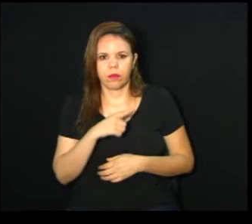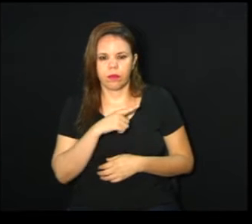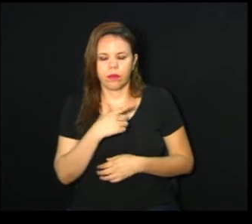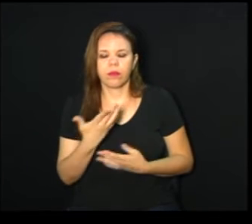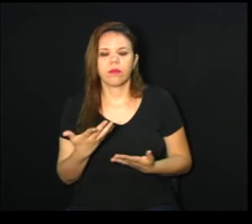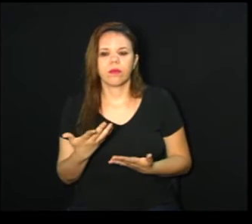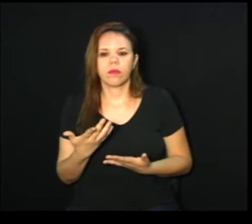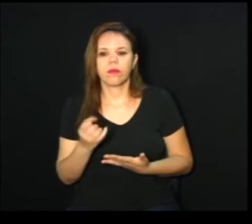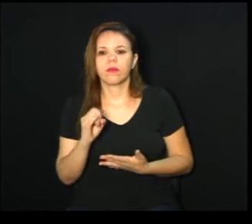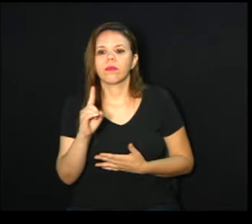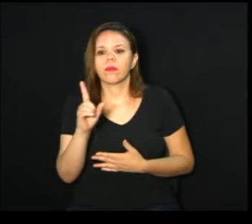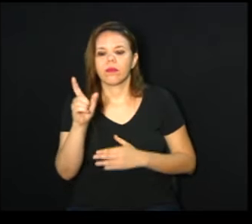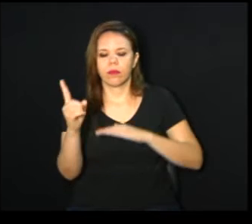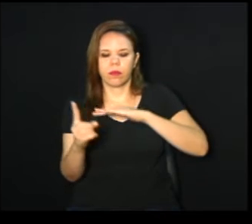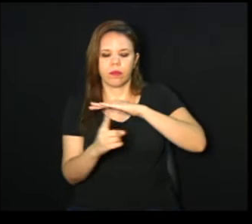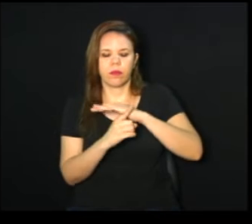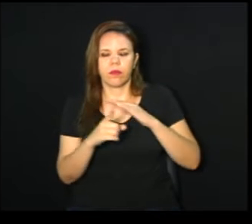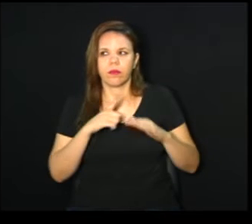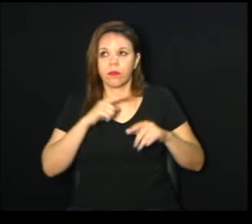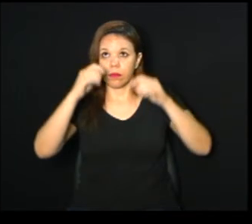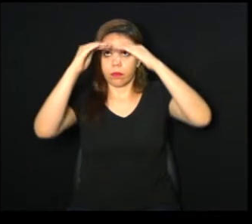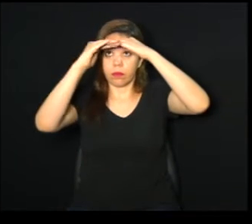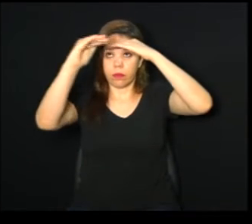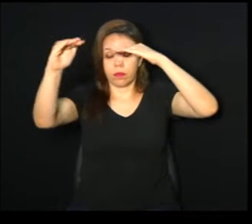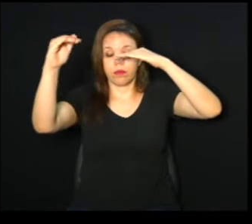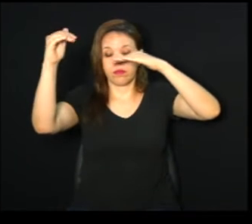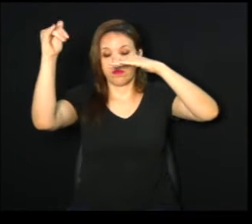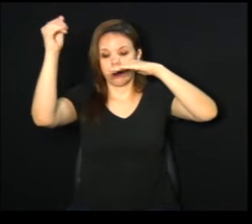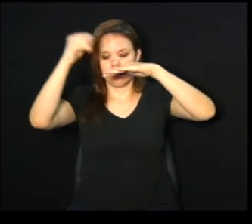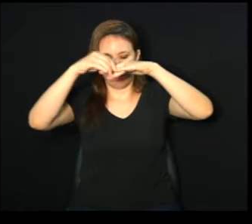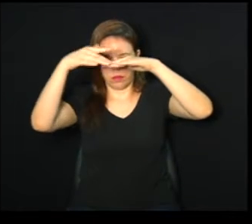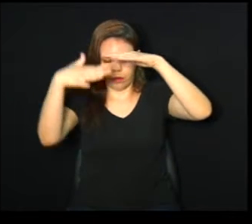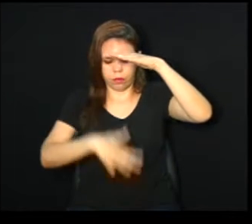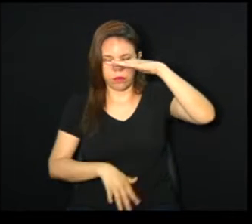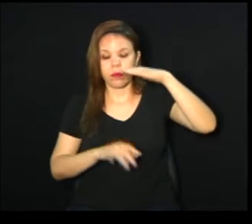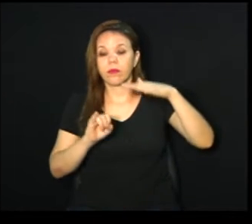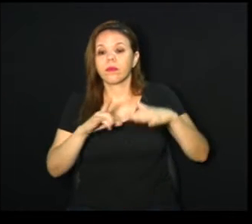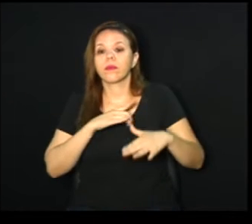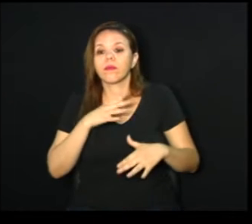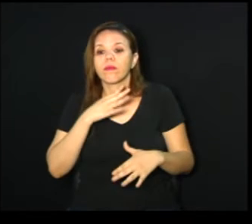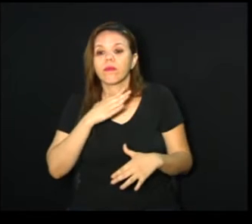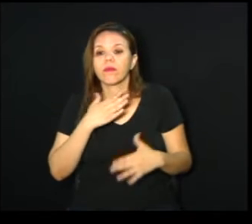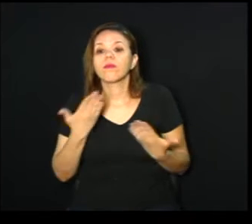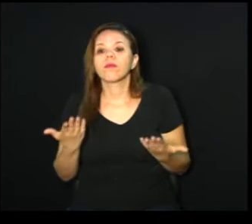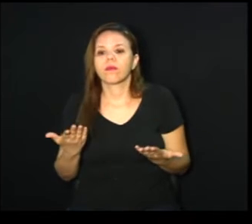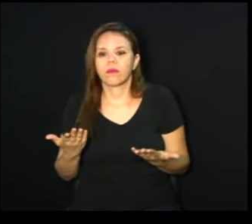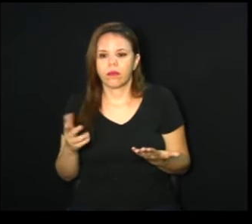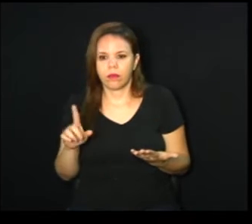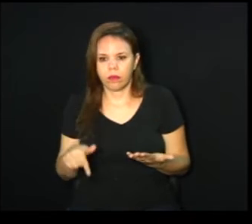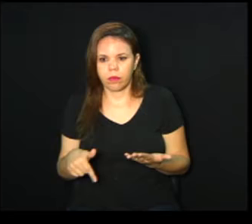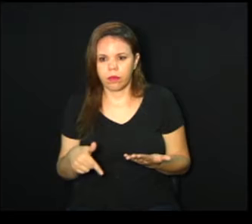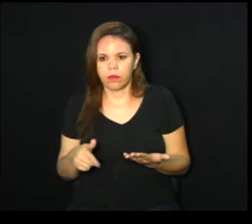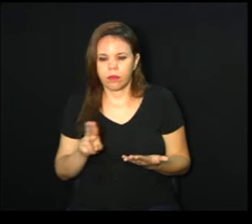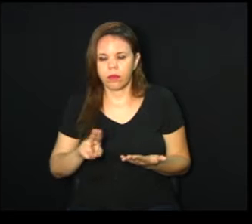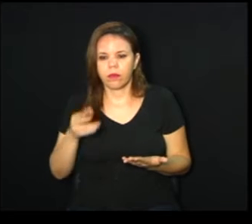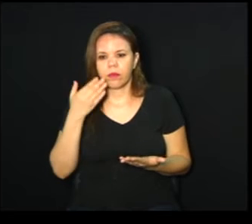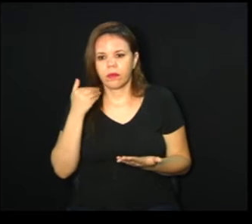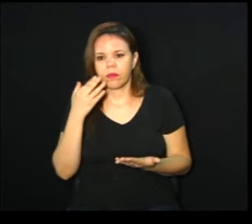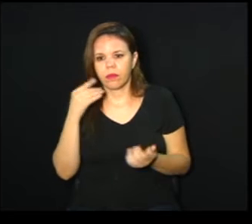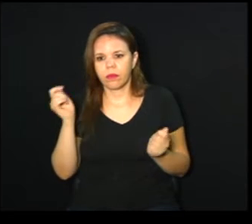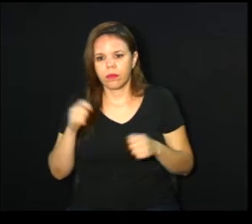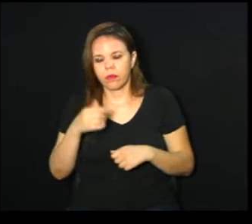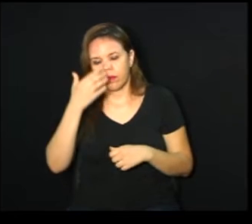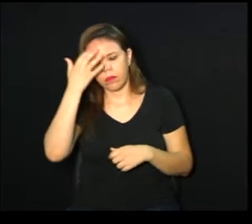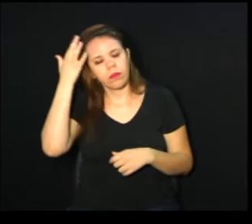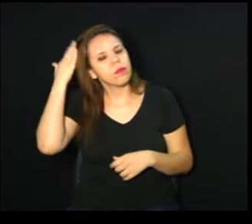se o consumidor já com painel solar, veículo elétrico, tivesse baterias em sua residência? Como seria esse tipo de utilização? Ele poderia se